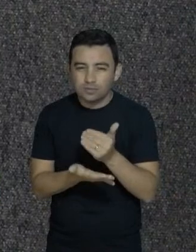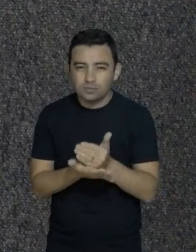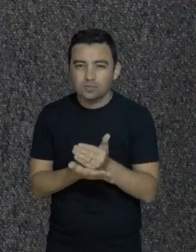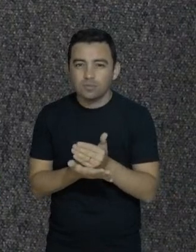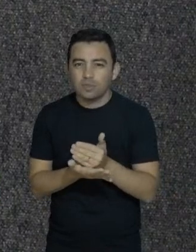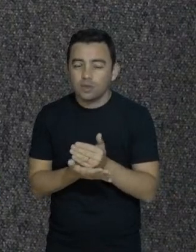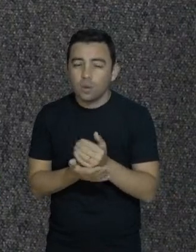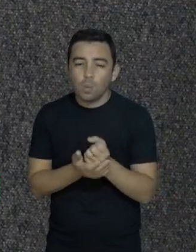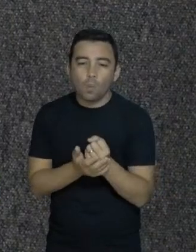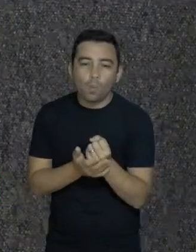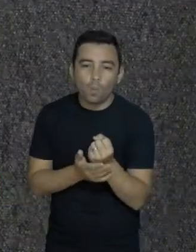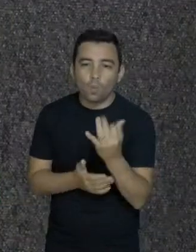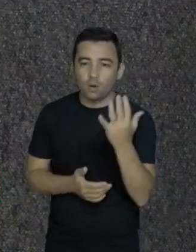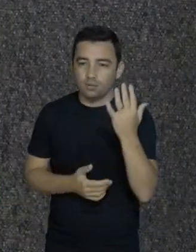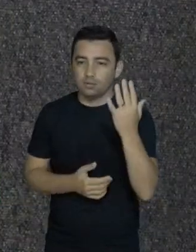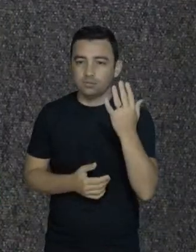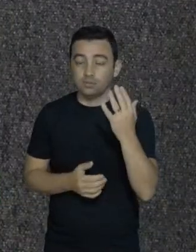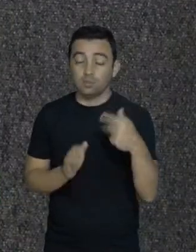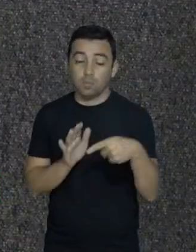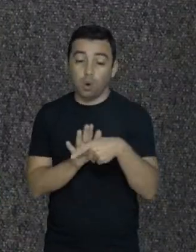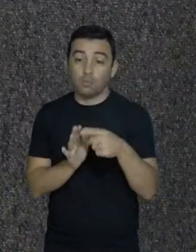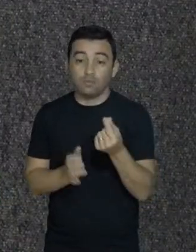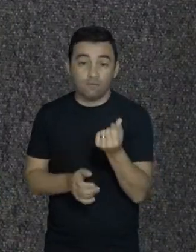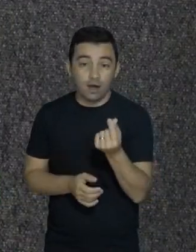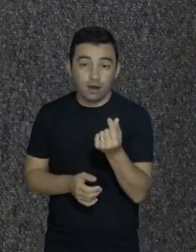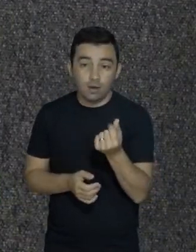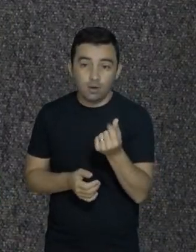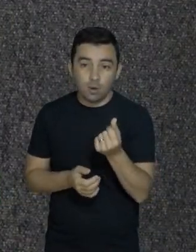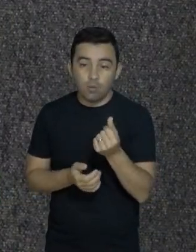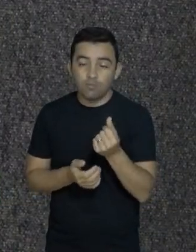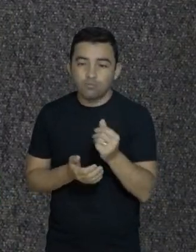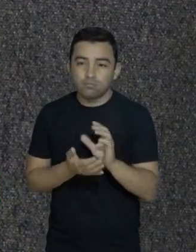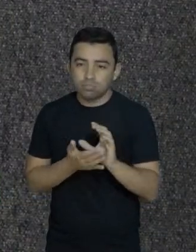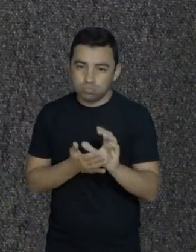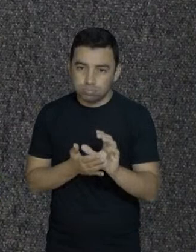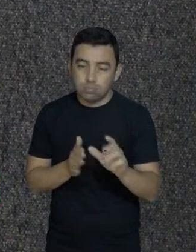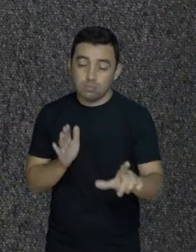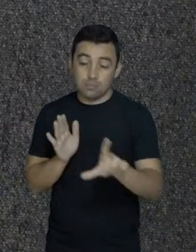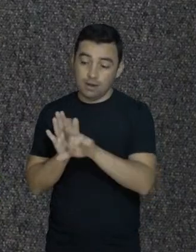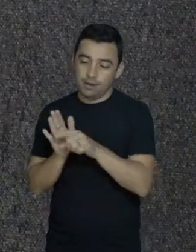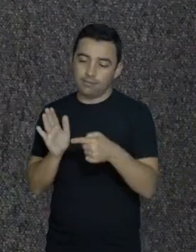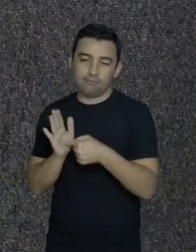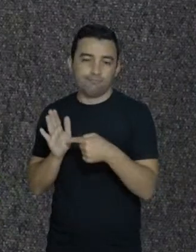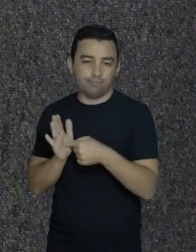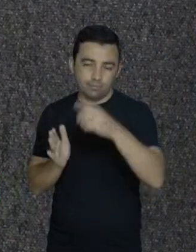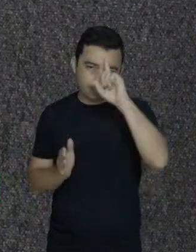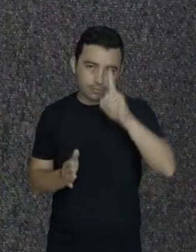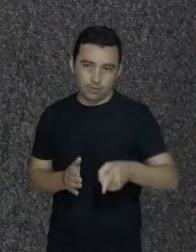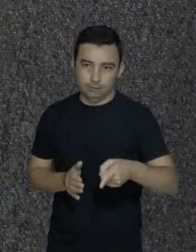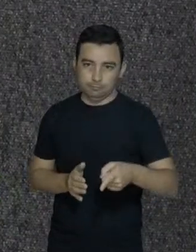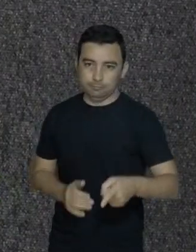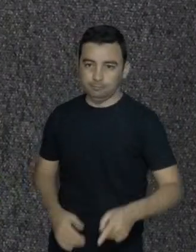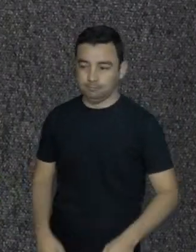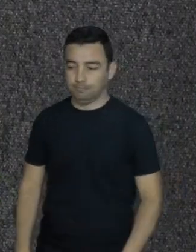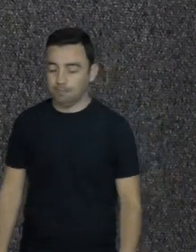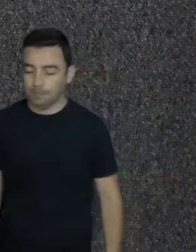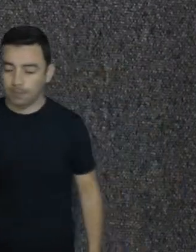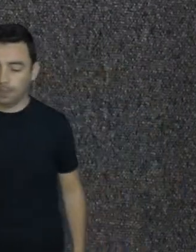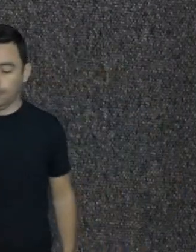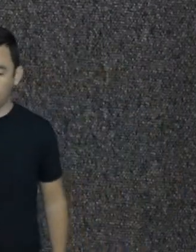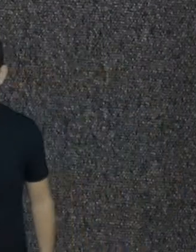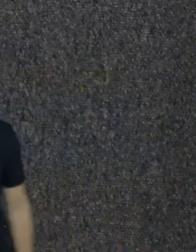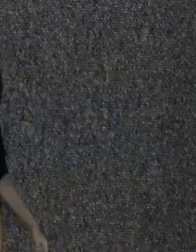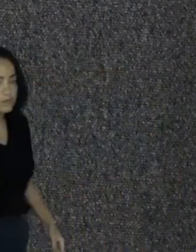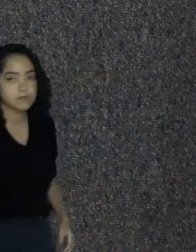quantitativo dos recursos amparados em lei Então nada mais transparente